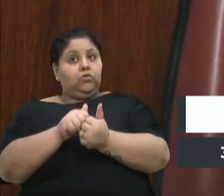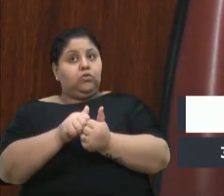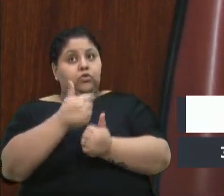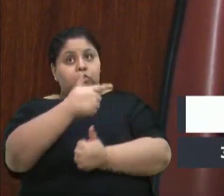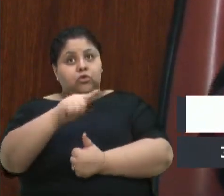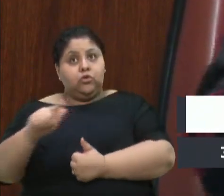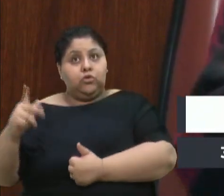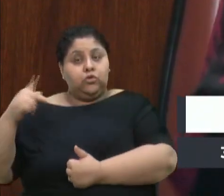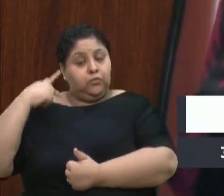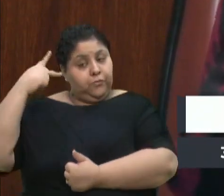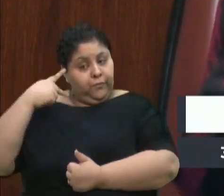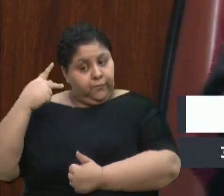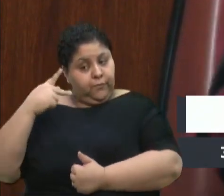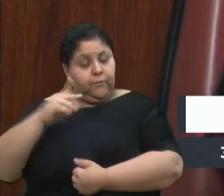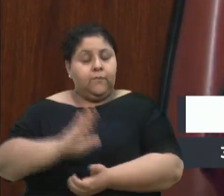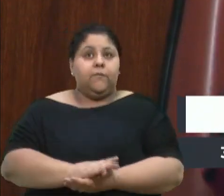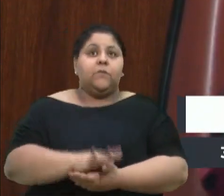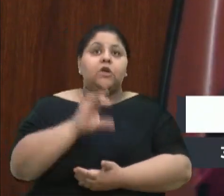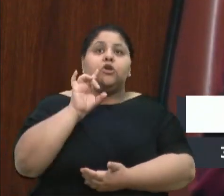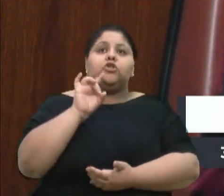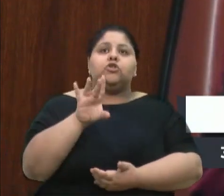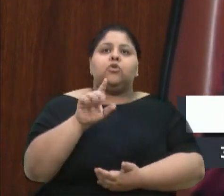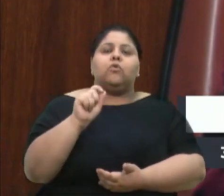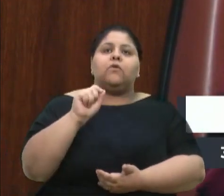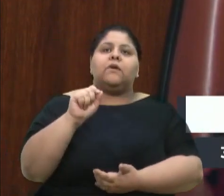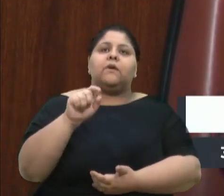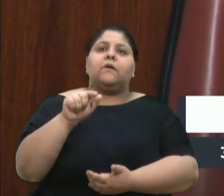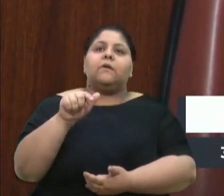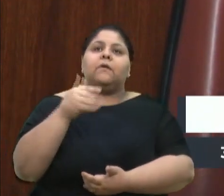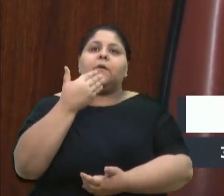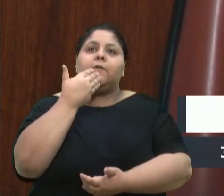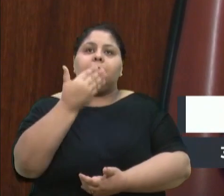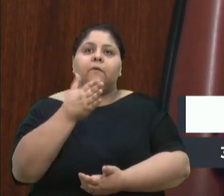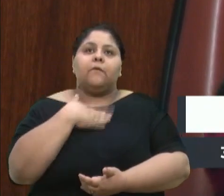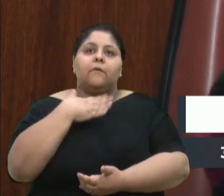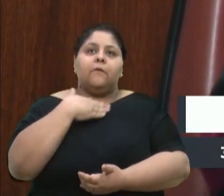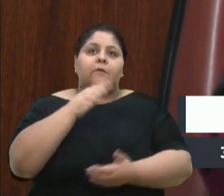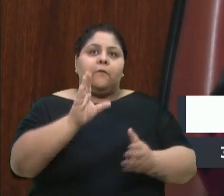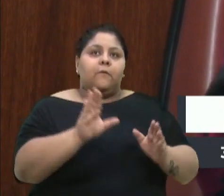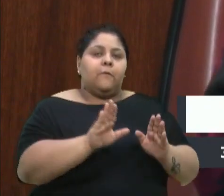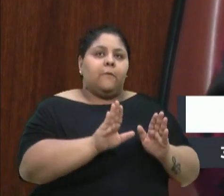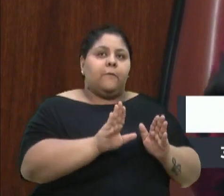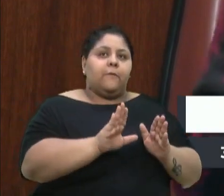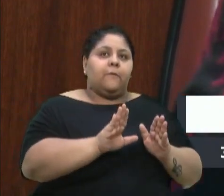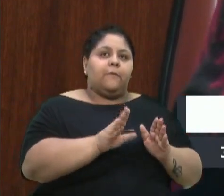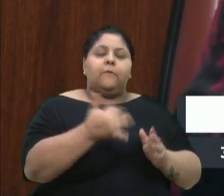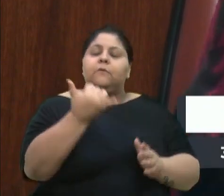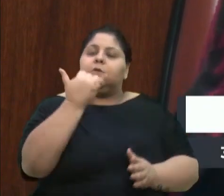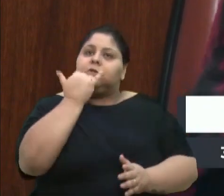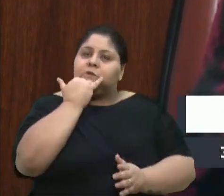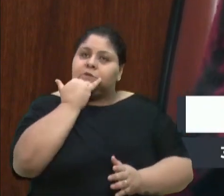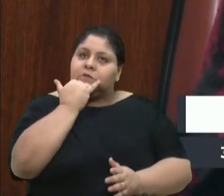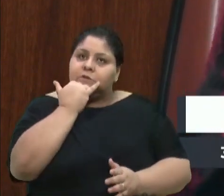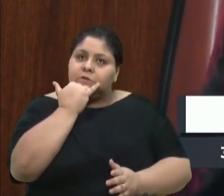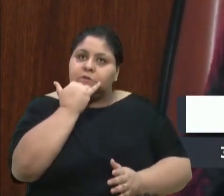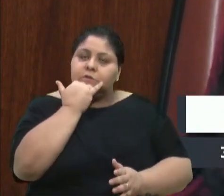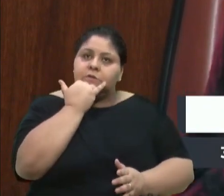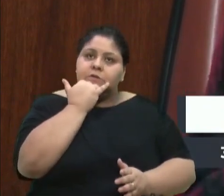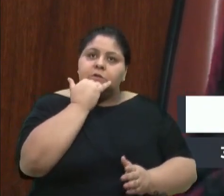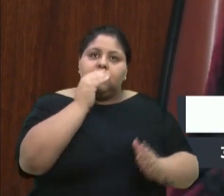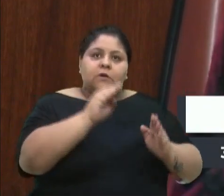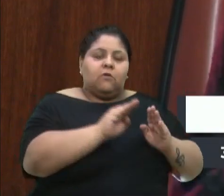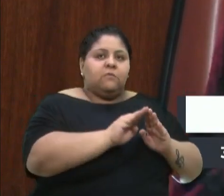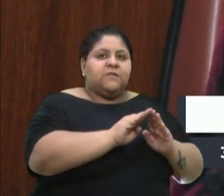vereadores. Só que, o que eu pedi na Comissão de Direitos, na Comissão de Agricultura, que eu